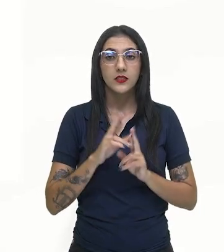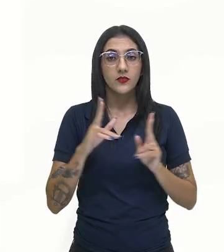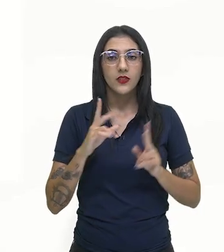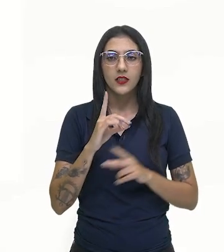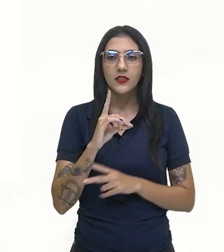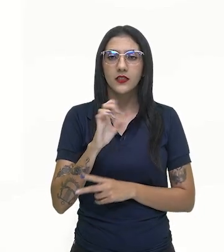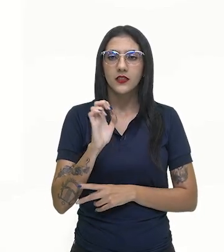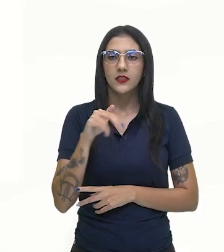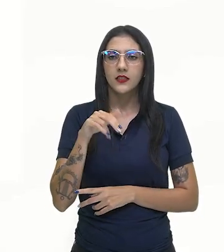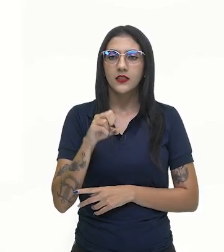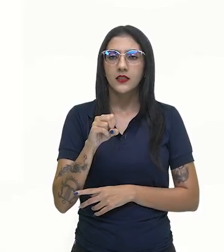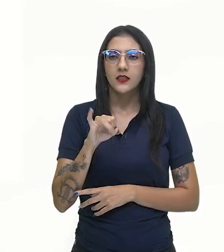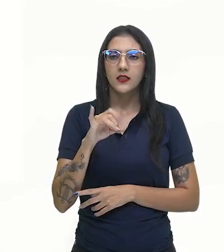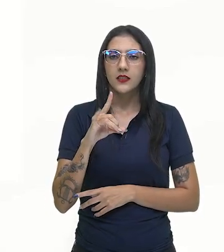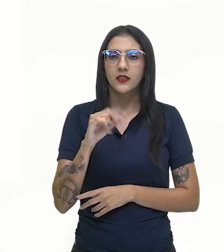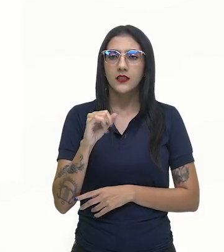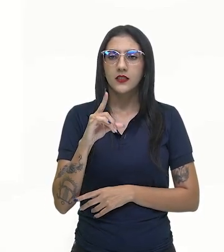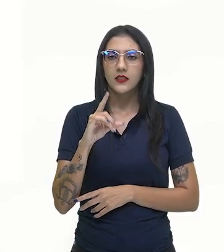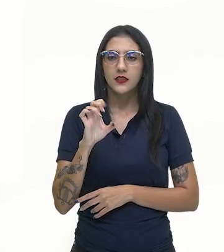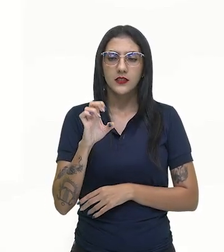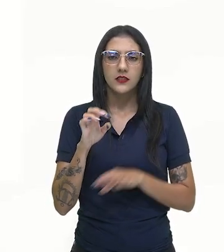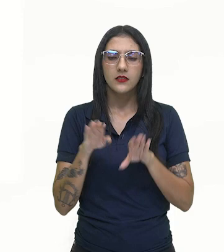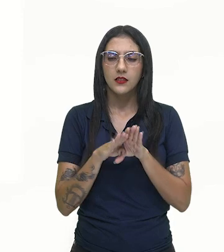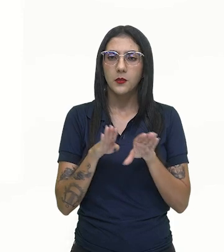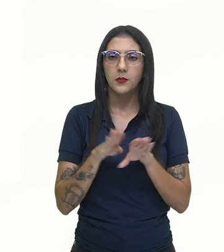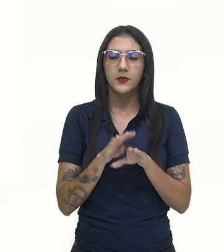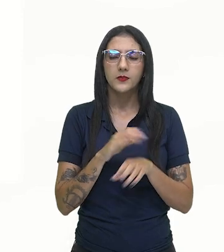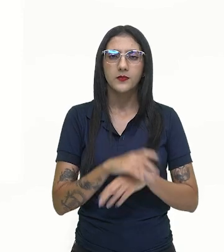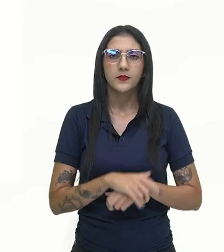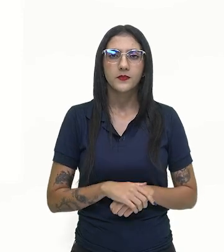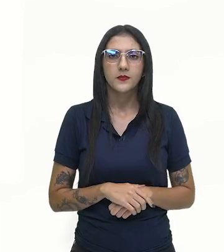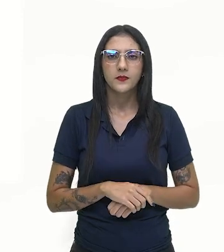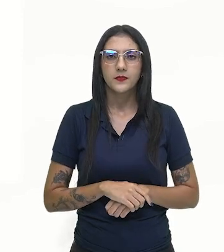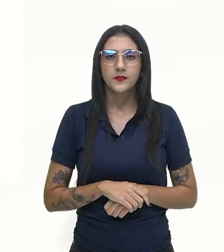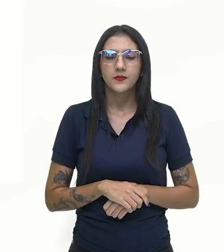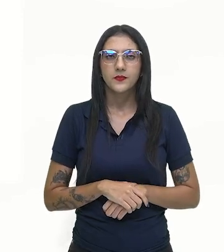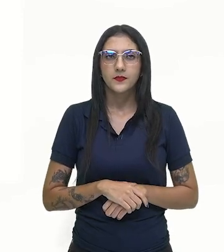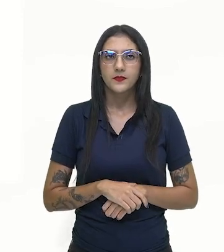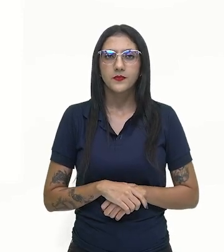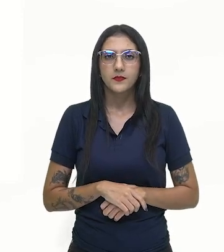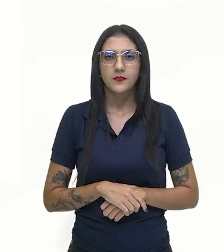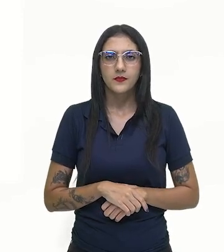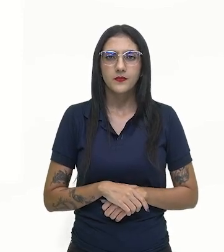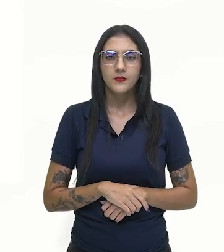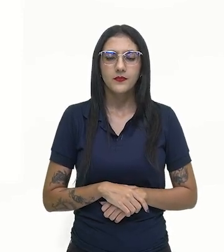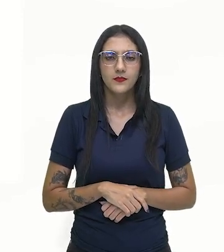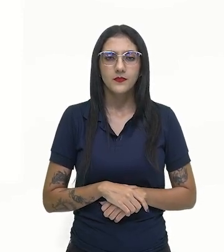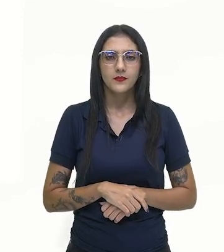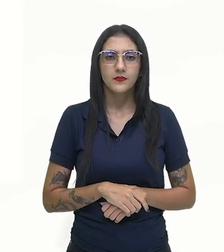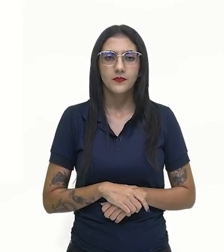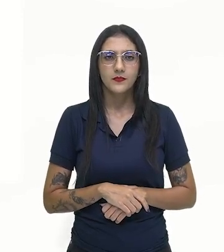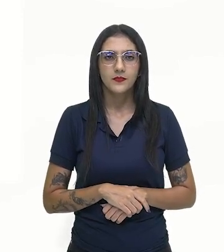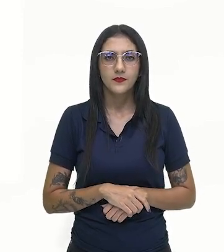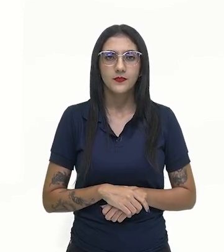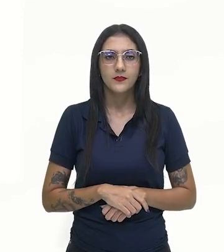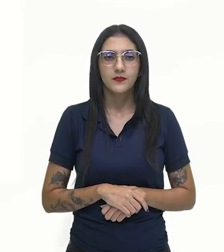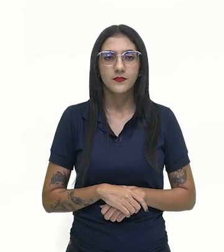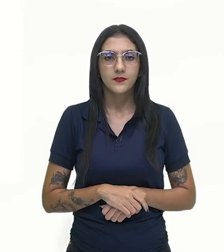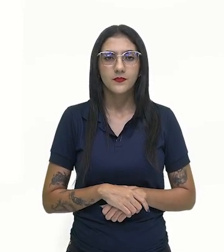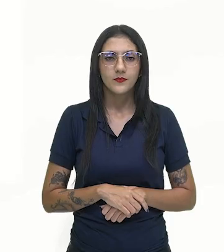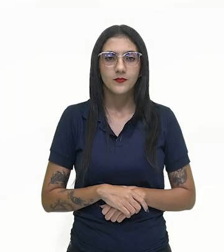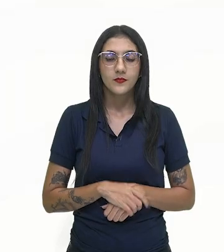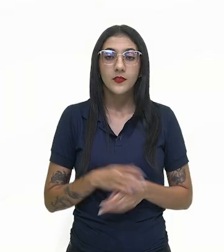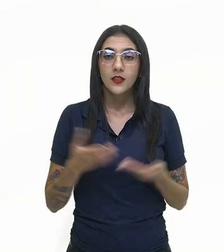pode observar também aí, por isso que eles não se misturam. Agora vamos falar sobre os modelos